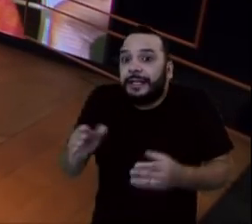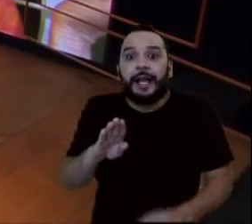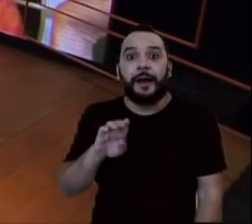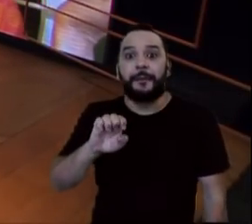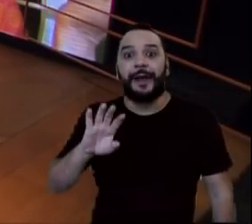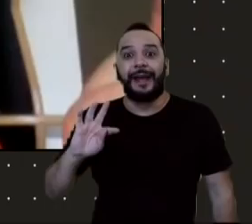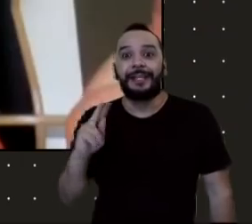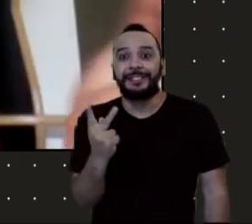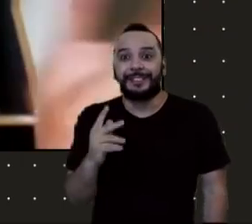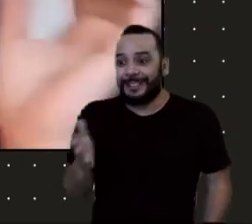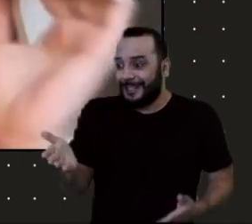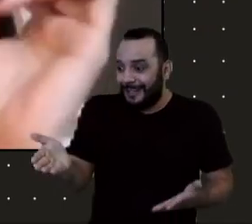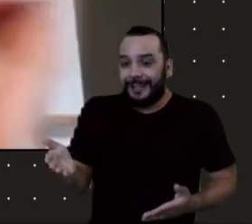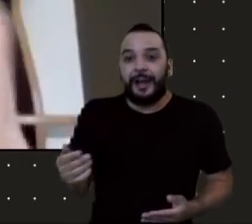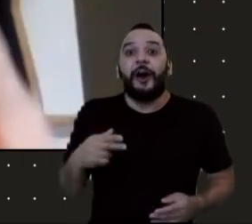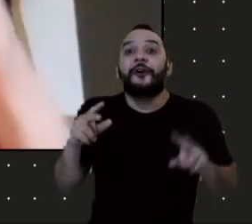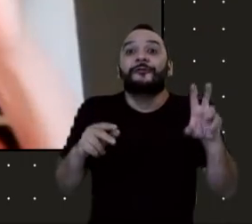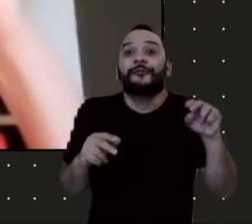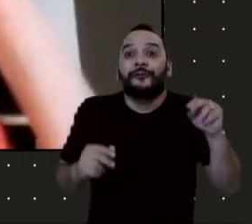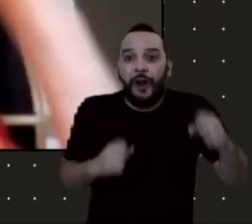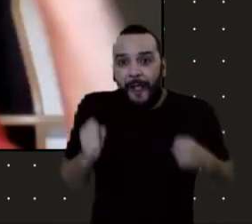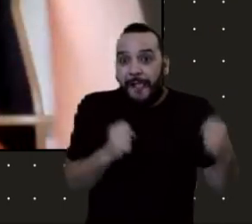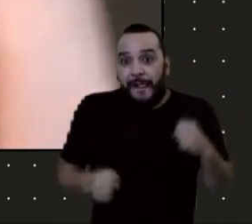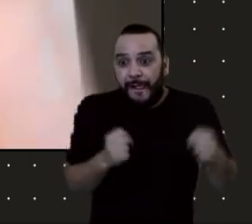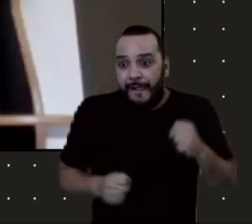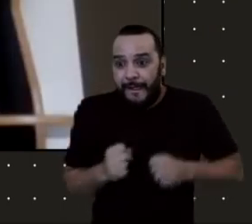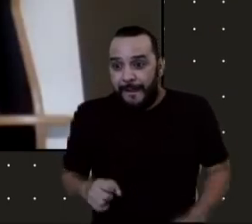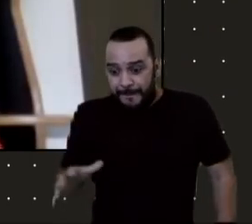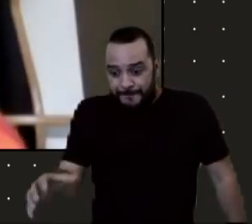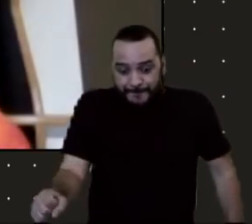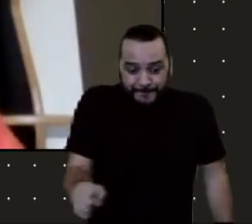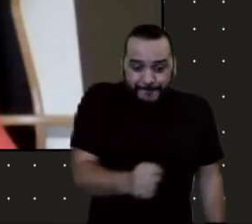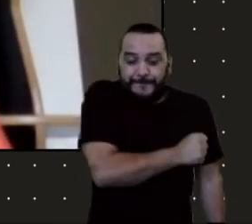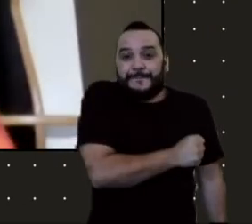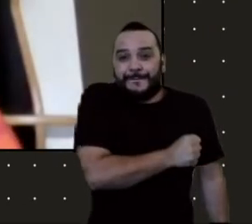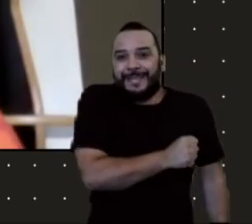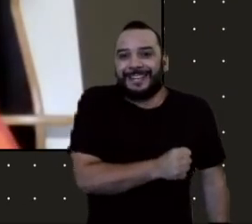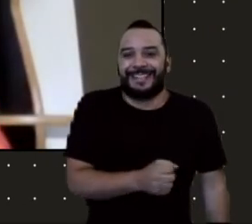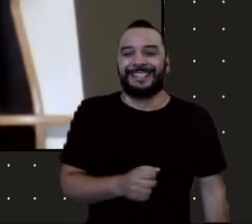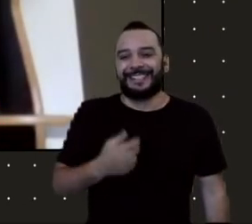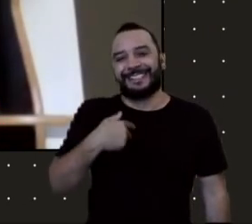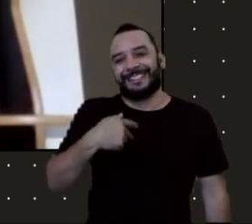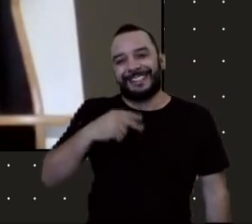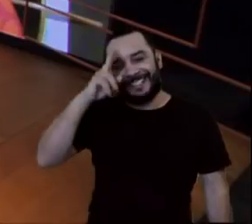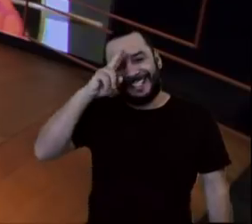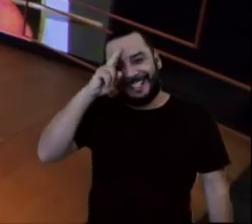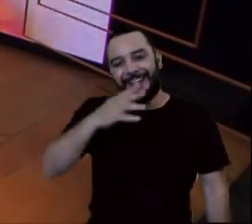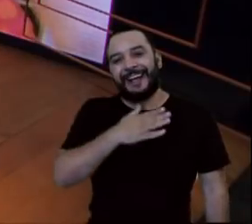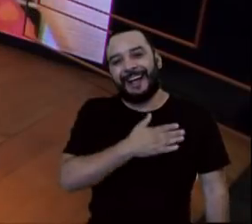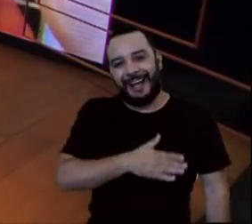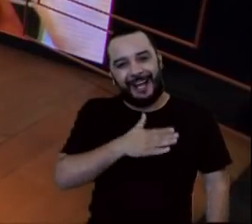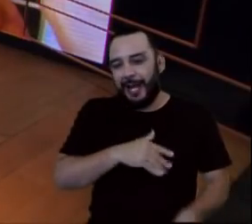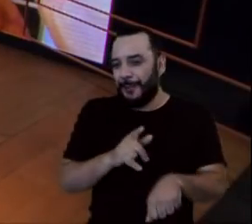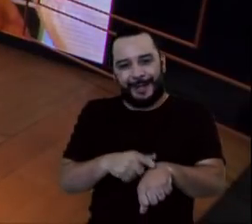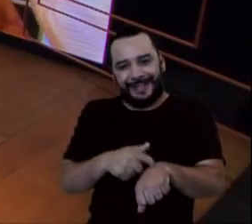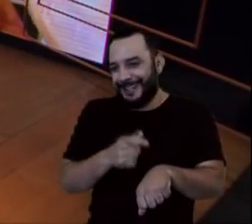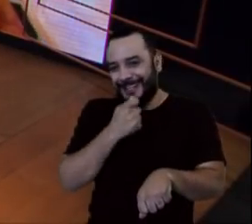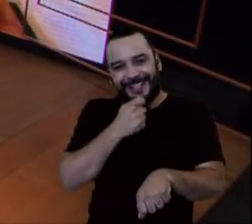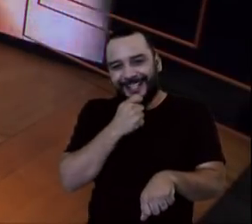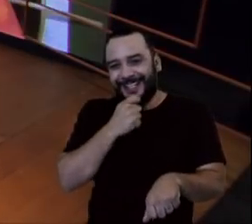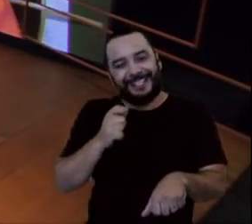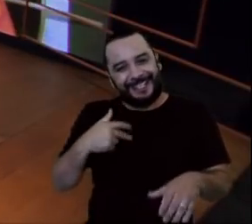que é a Beth. Aí a minha avó foi correndo do outro lado, assim, me pegou assim, e me tirou de cena. Calma, não está na sua